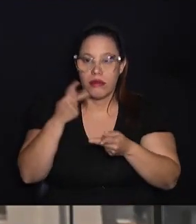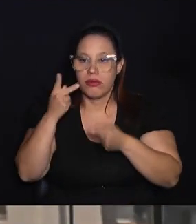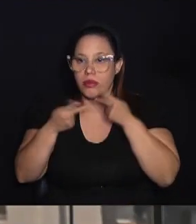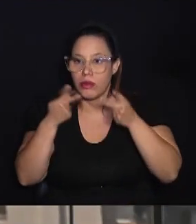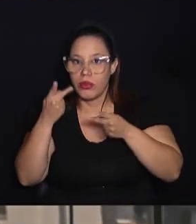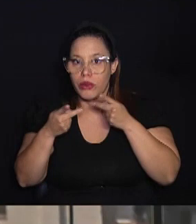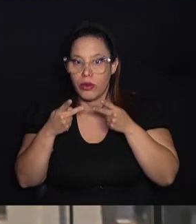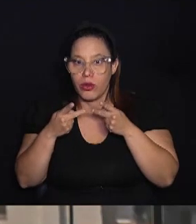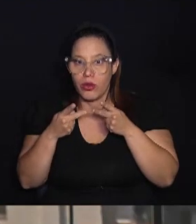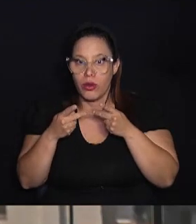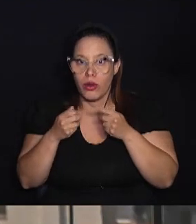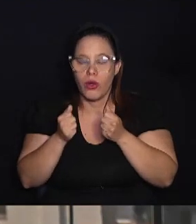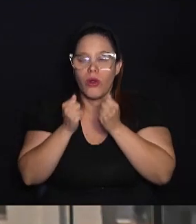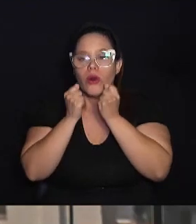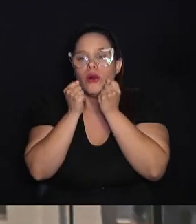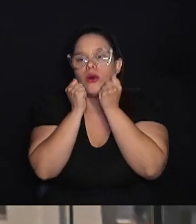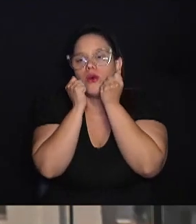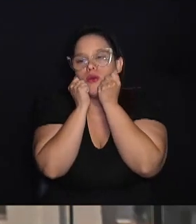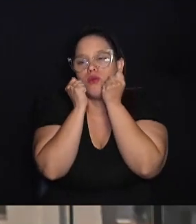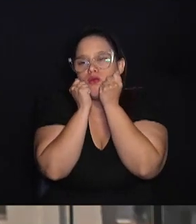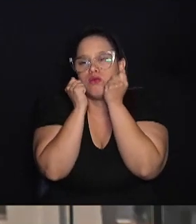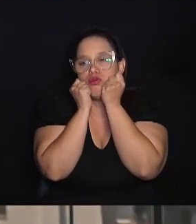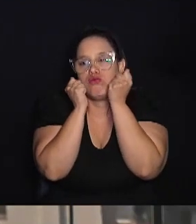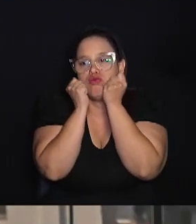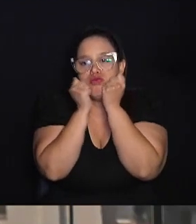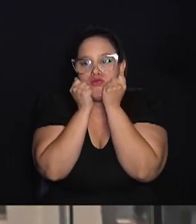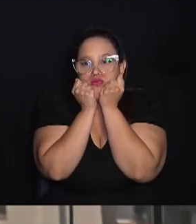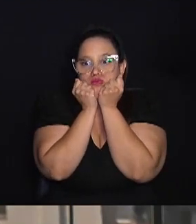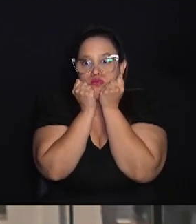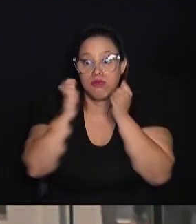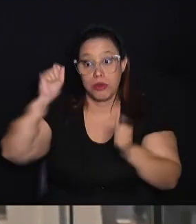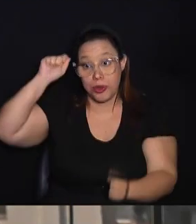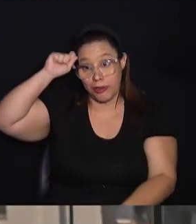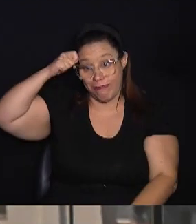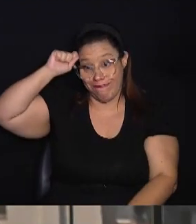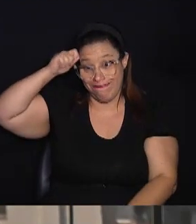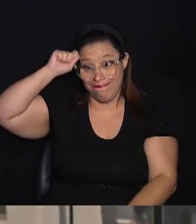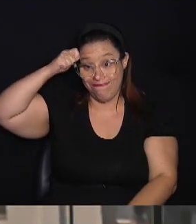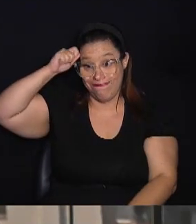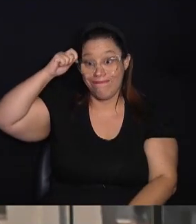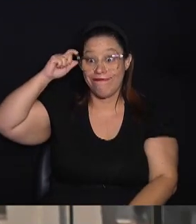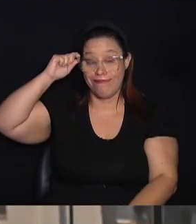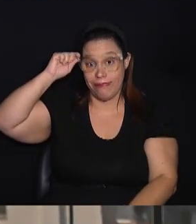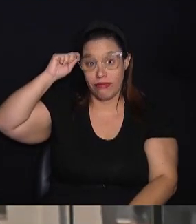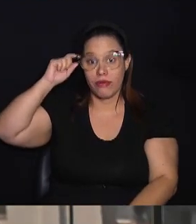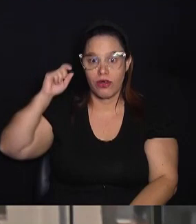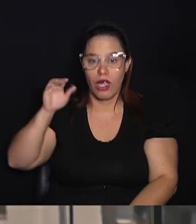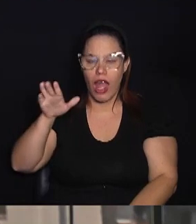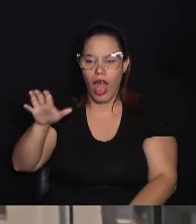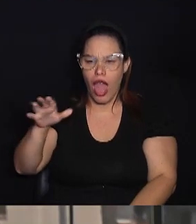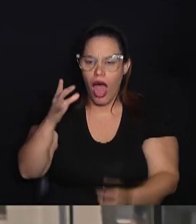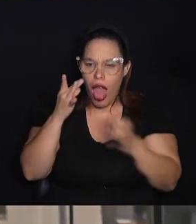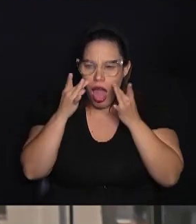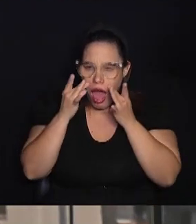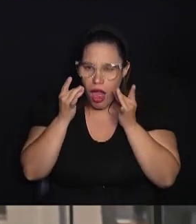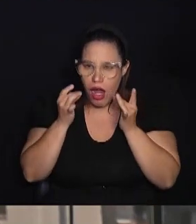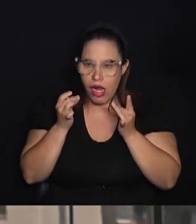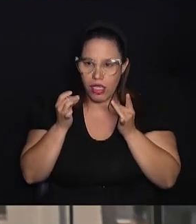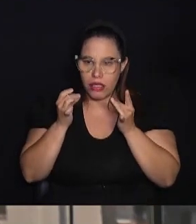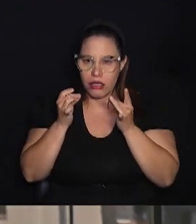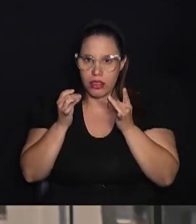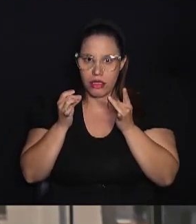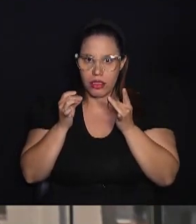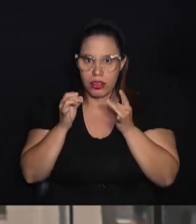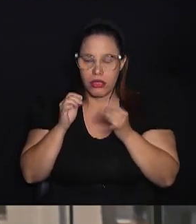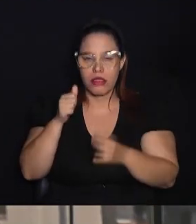sobre o Júlio das pretas né o Júlios das pretas Olha tem um um intuito de chamar atenção para a situação